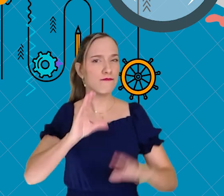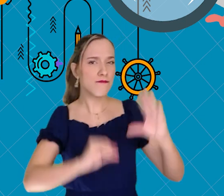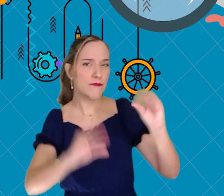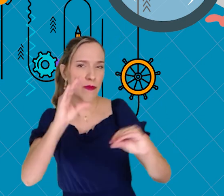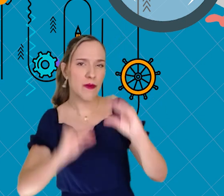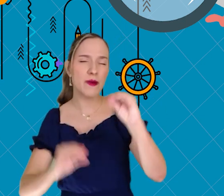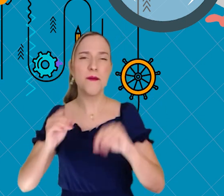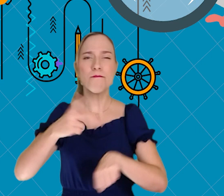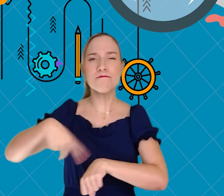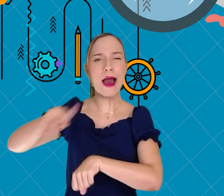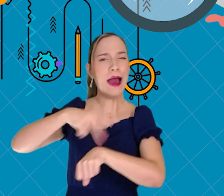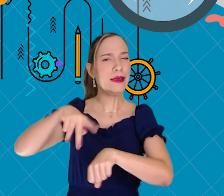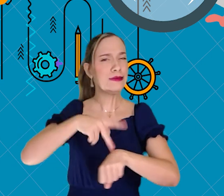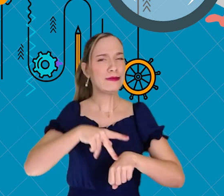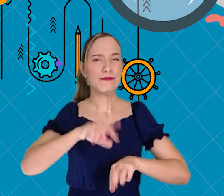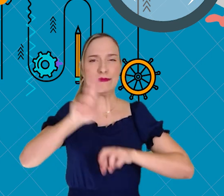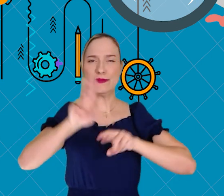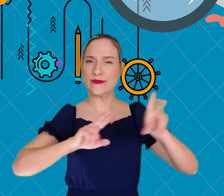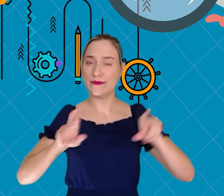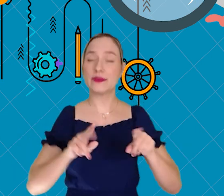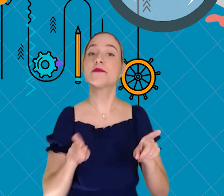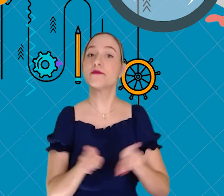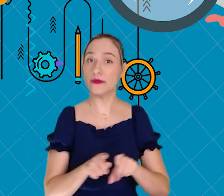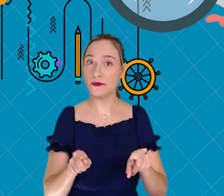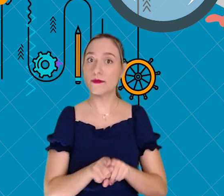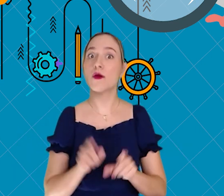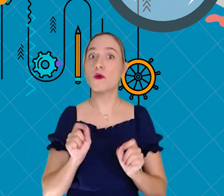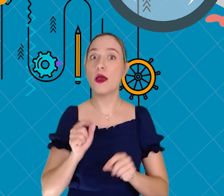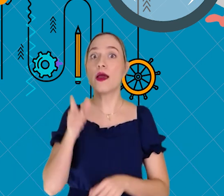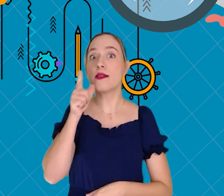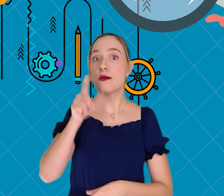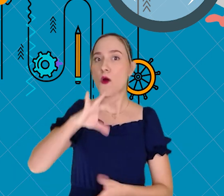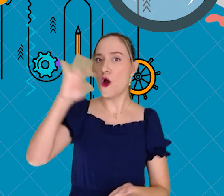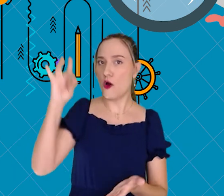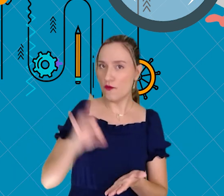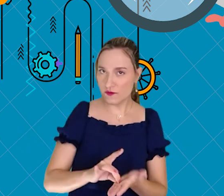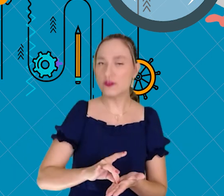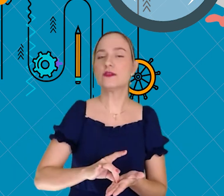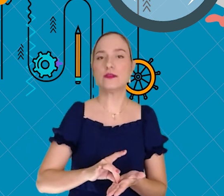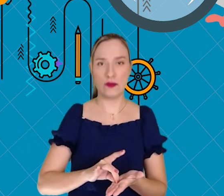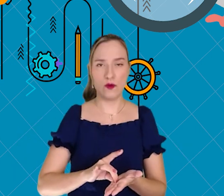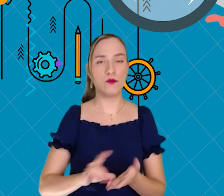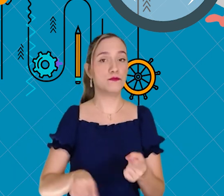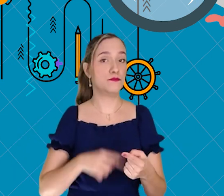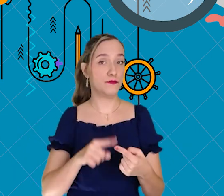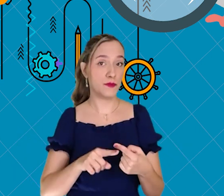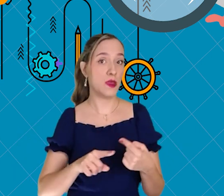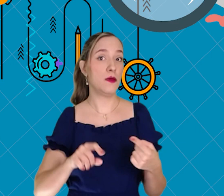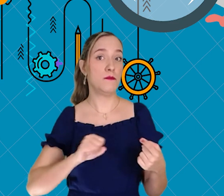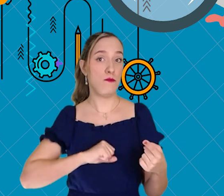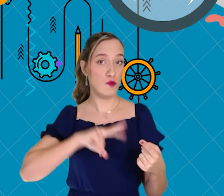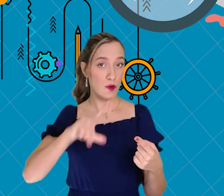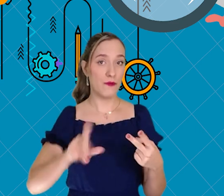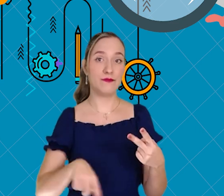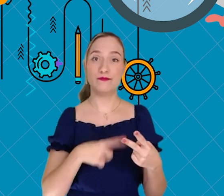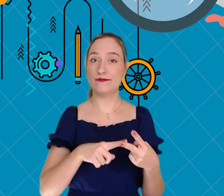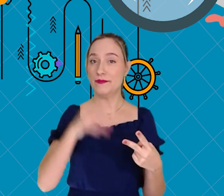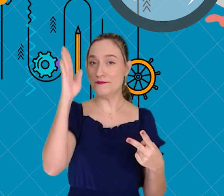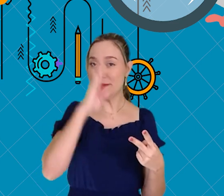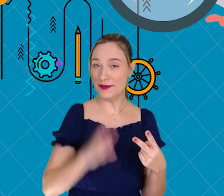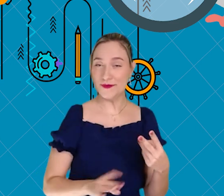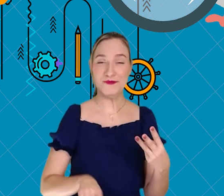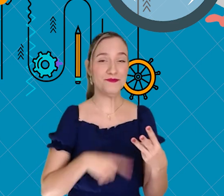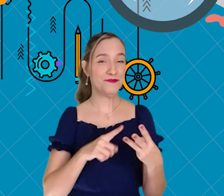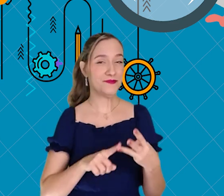por diferentes países. Além de ser o idioma oficial de Portugal,